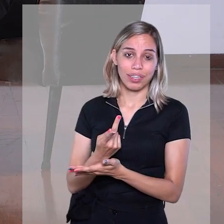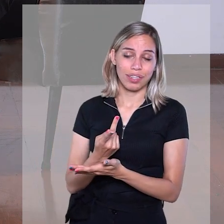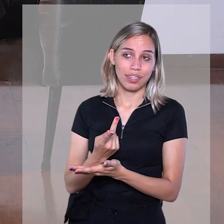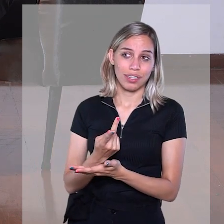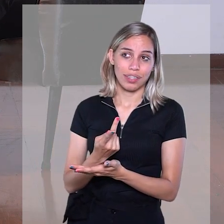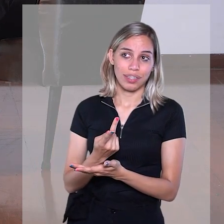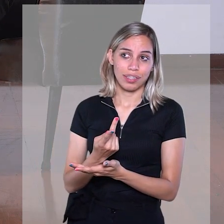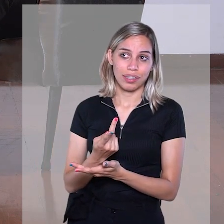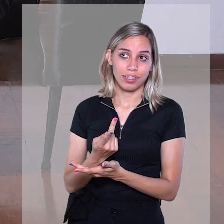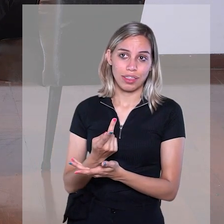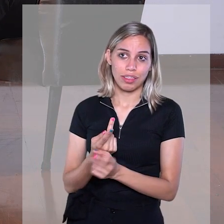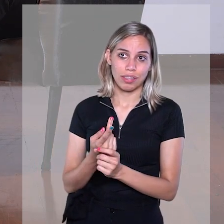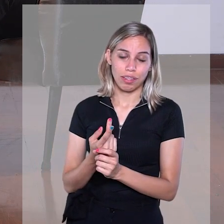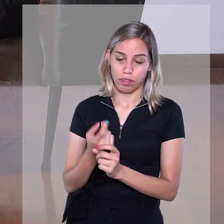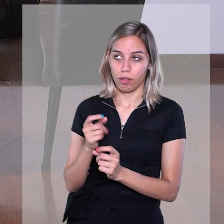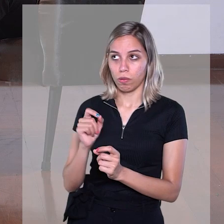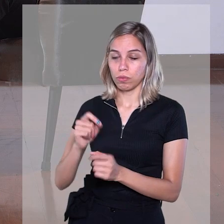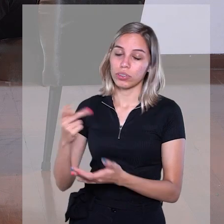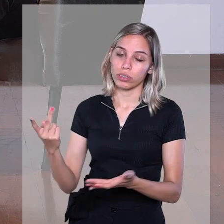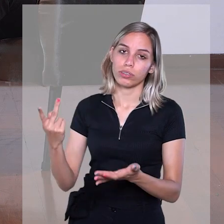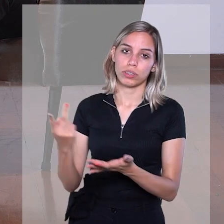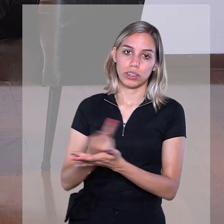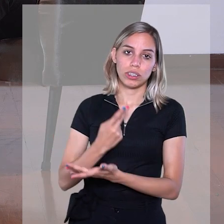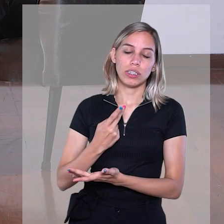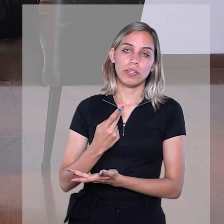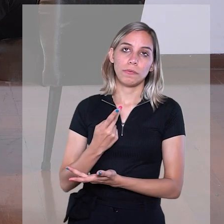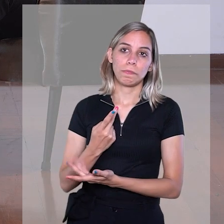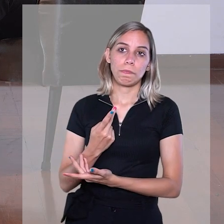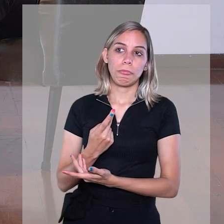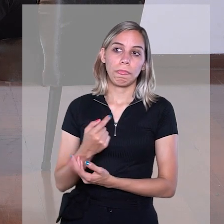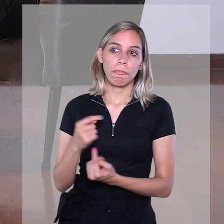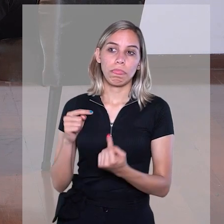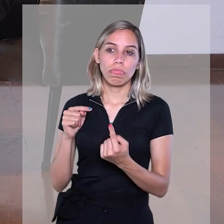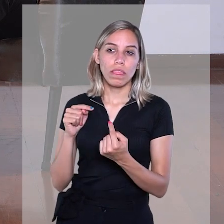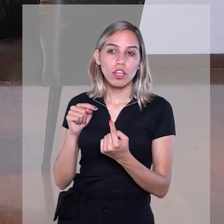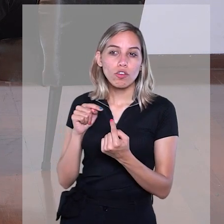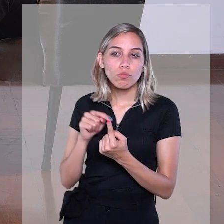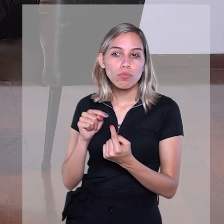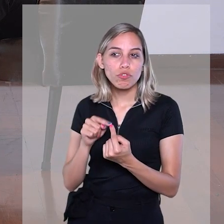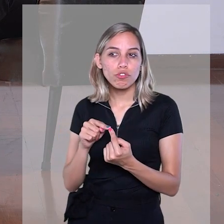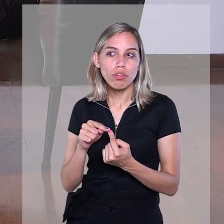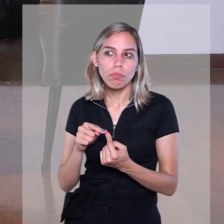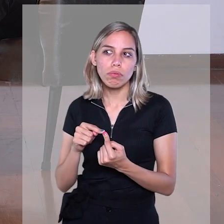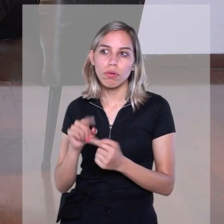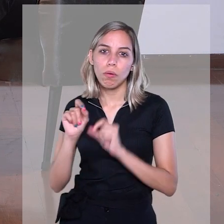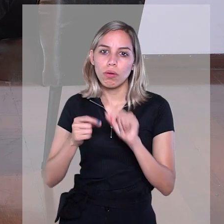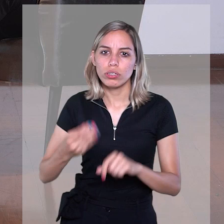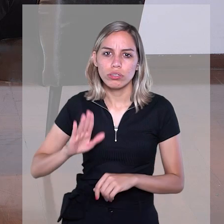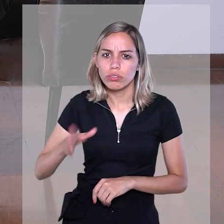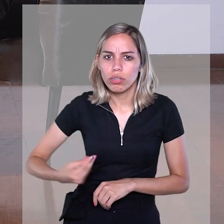o que está acontecendo chega como parte da vida vivida e não como